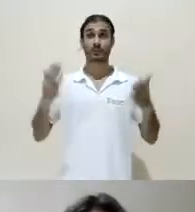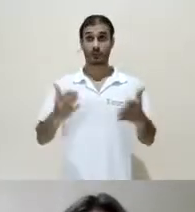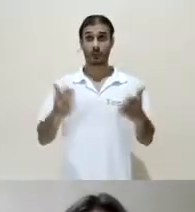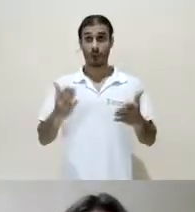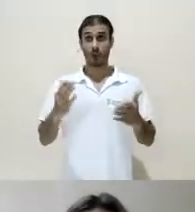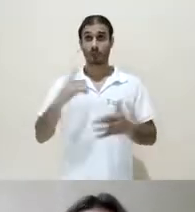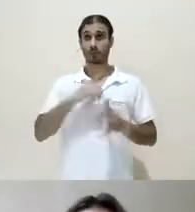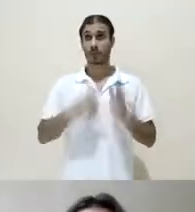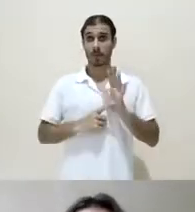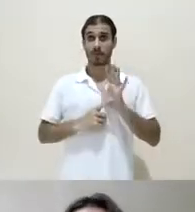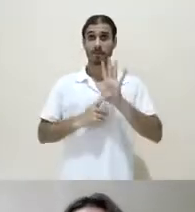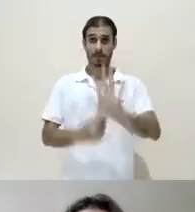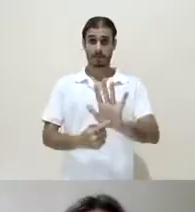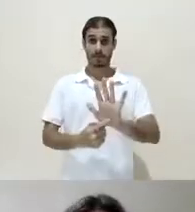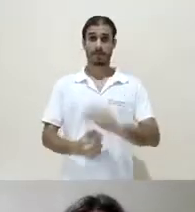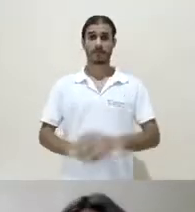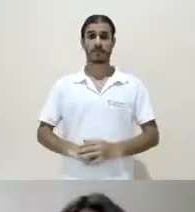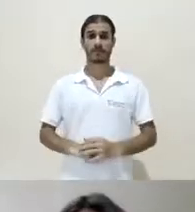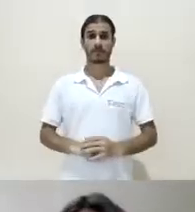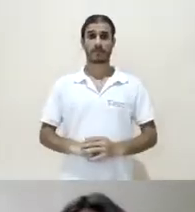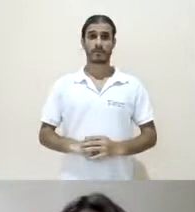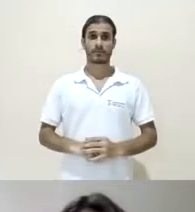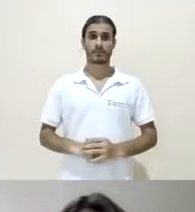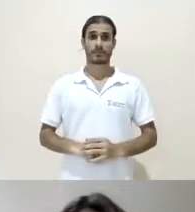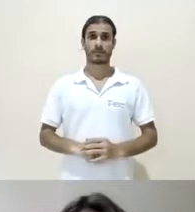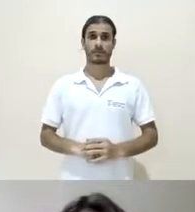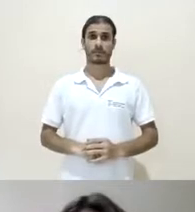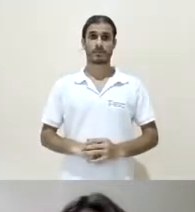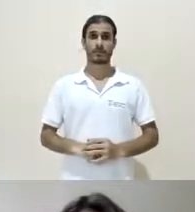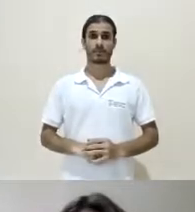Evandro. Acho que seu microfone está ligado.